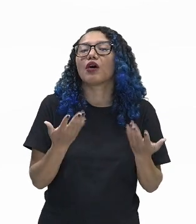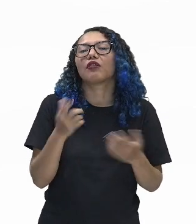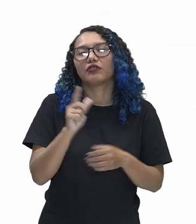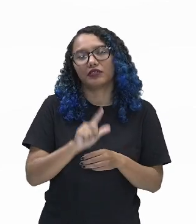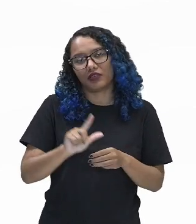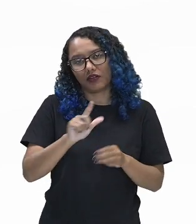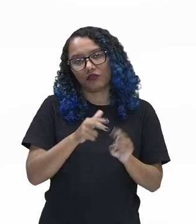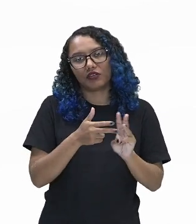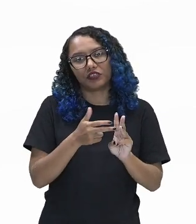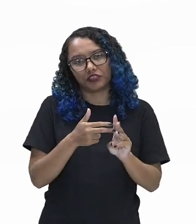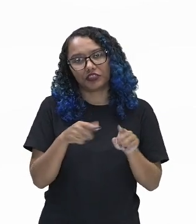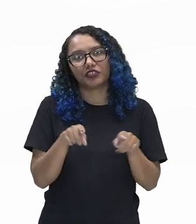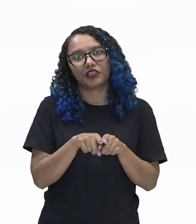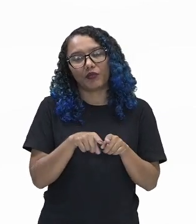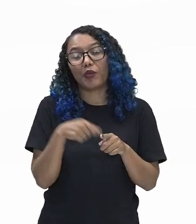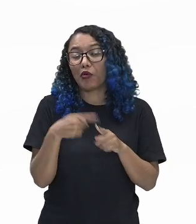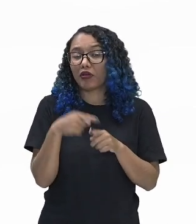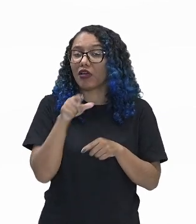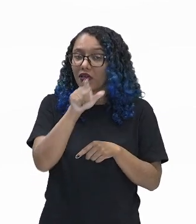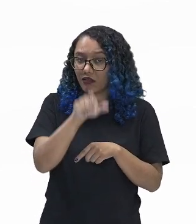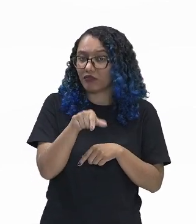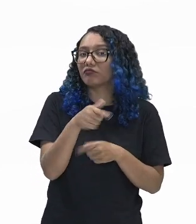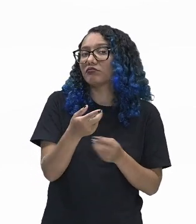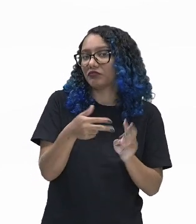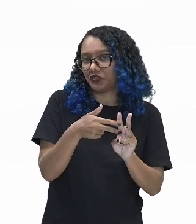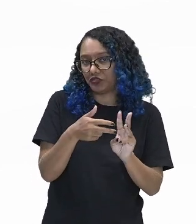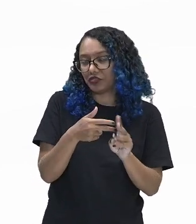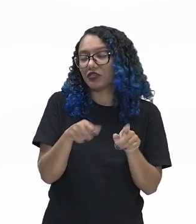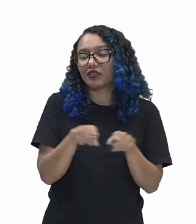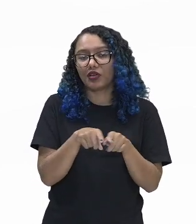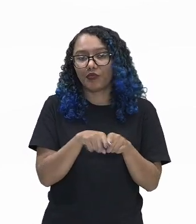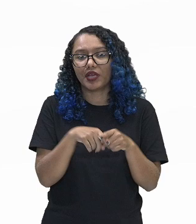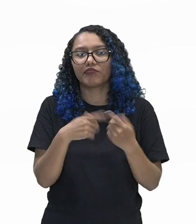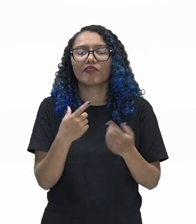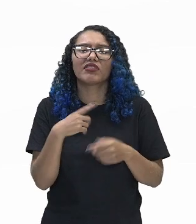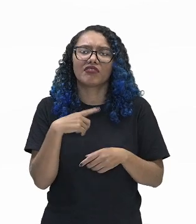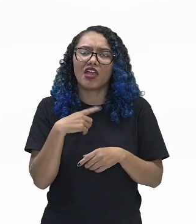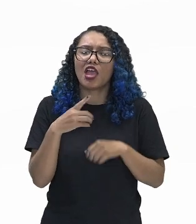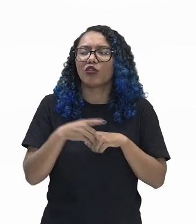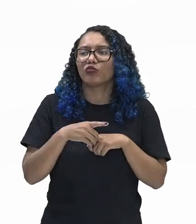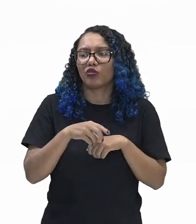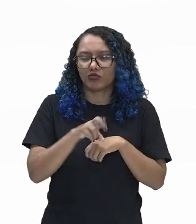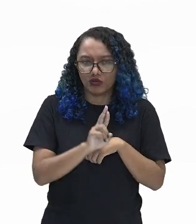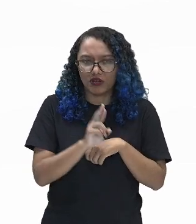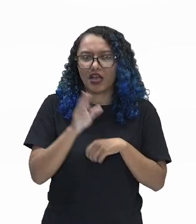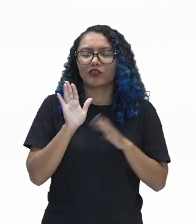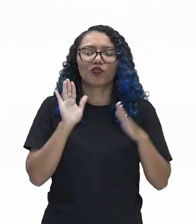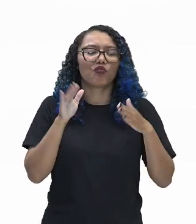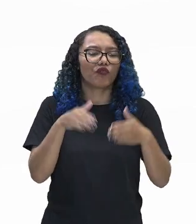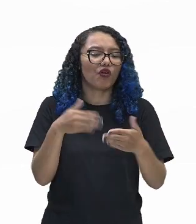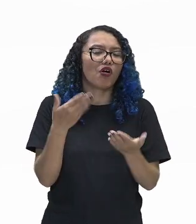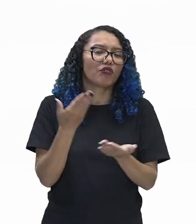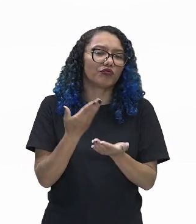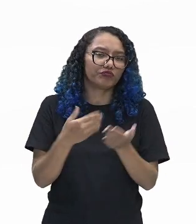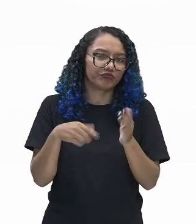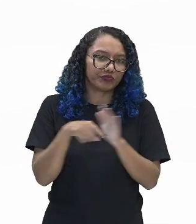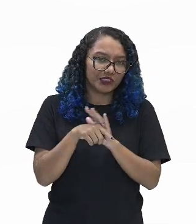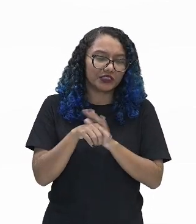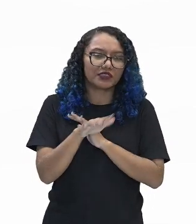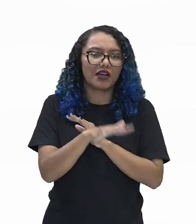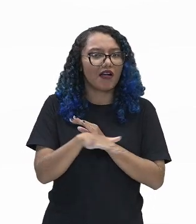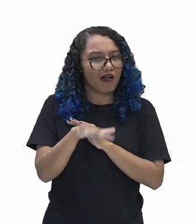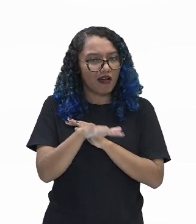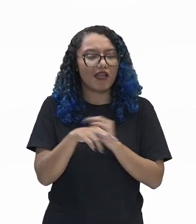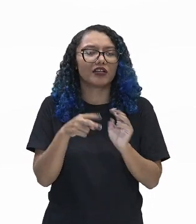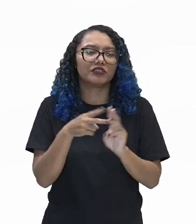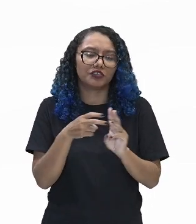ela é uma autora indígena. Tem o processo de doutoramento e pós-doutorado, tudo para isso. Só que a diferença, por exemplo,